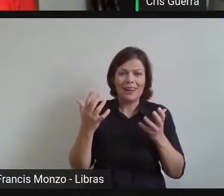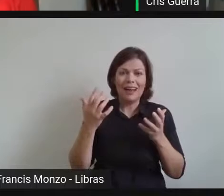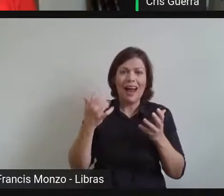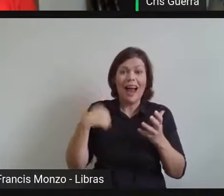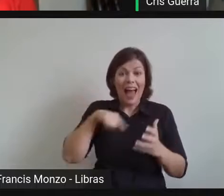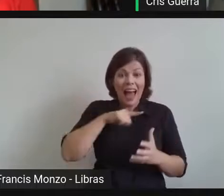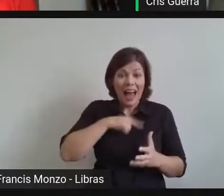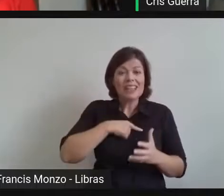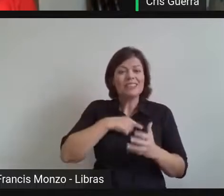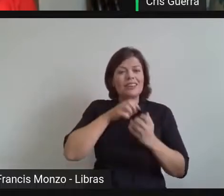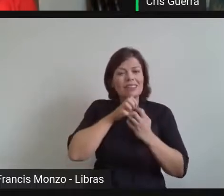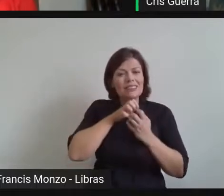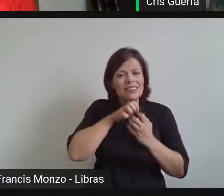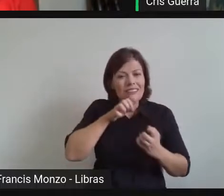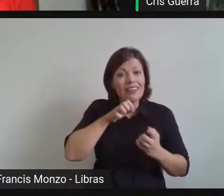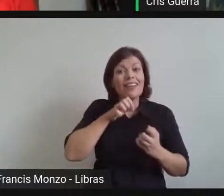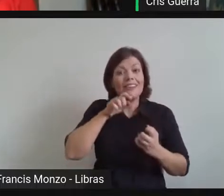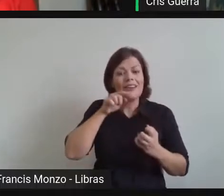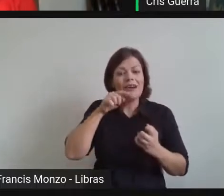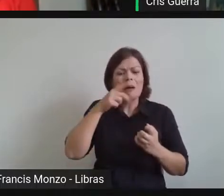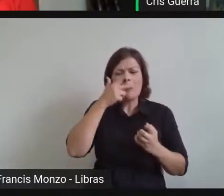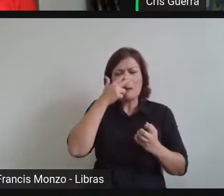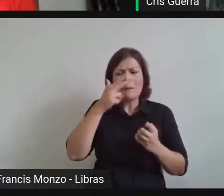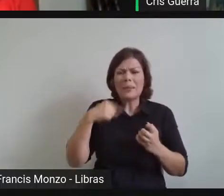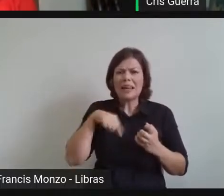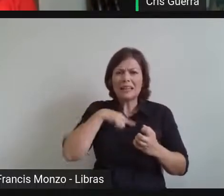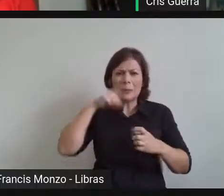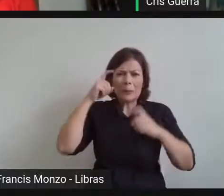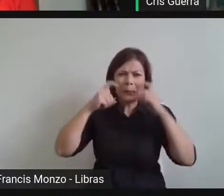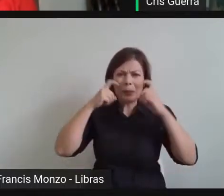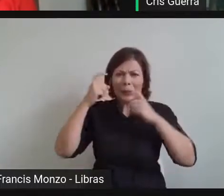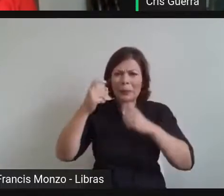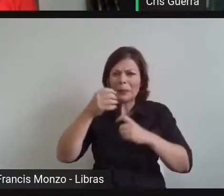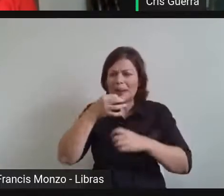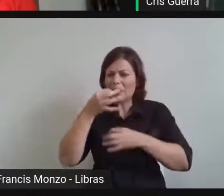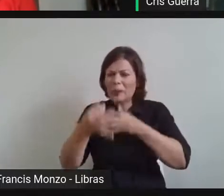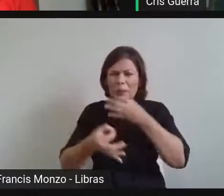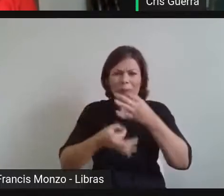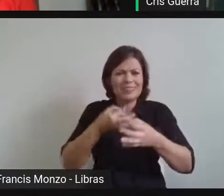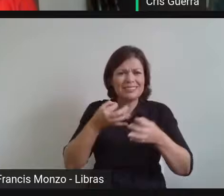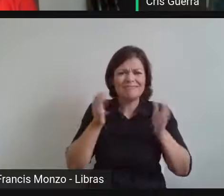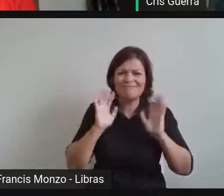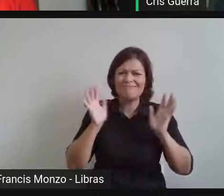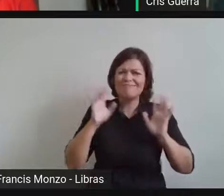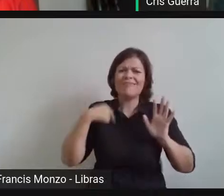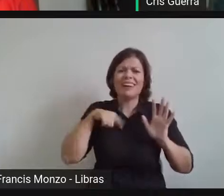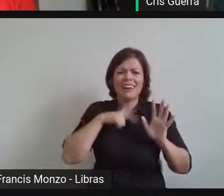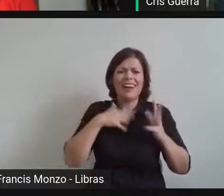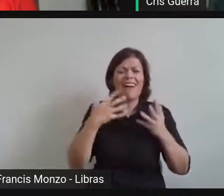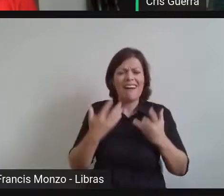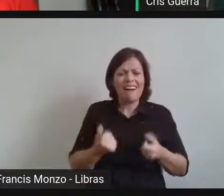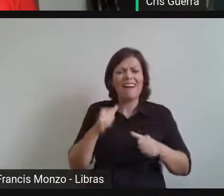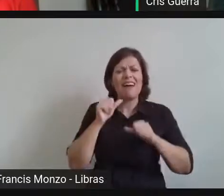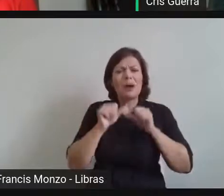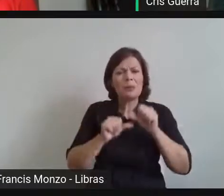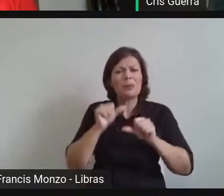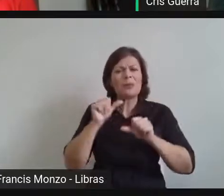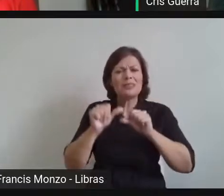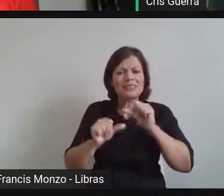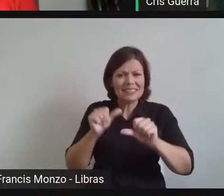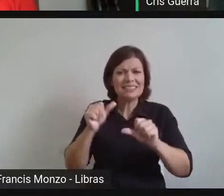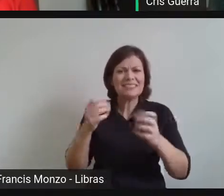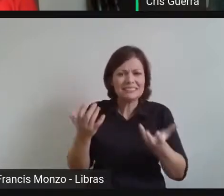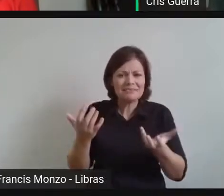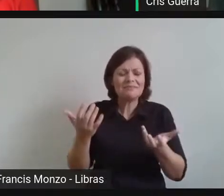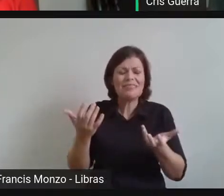opiniões. Então fica muito mais divertido viver, né? Existe uma curva da felicidade, não sei se você já ouviu falar, que chama-se